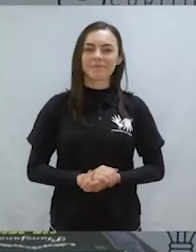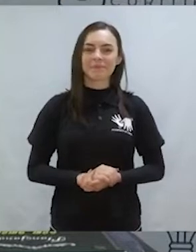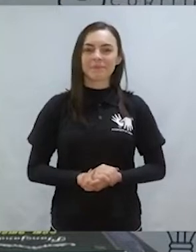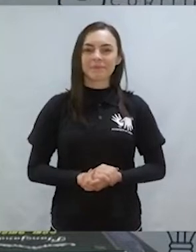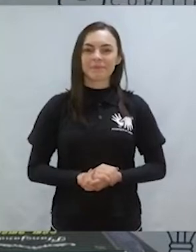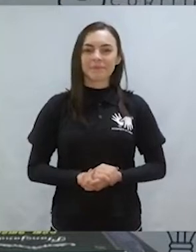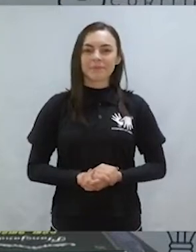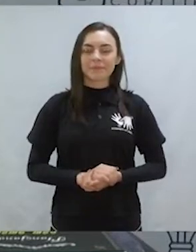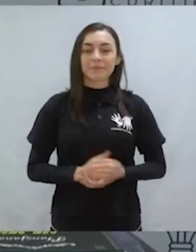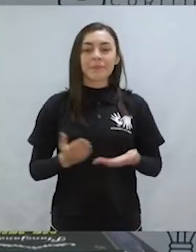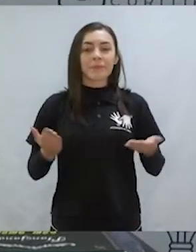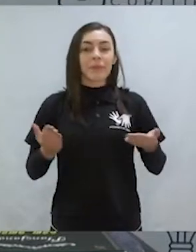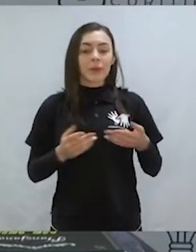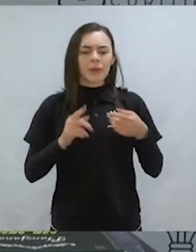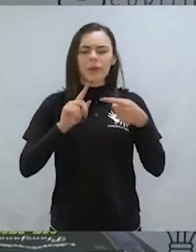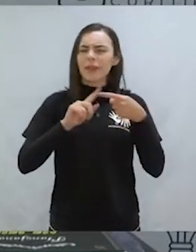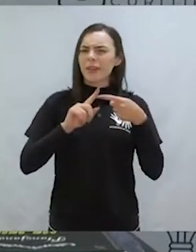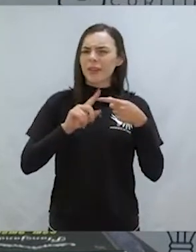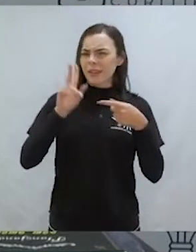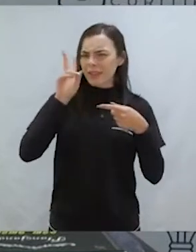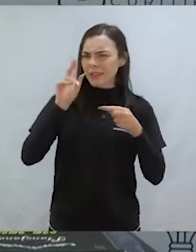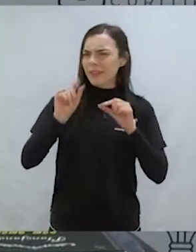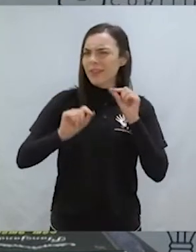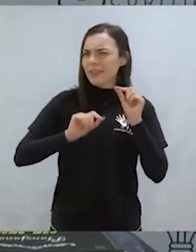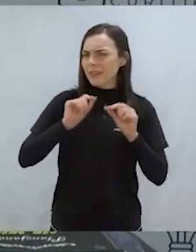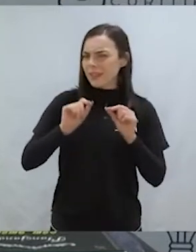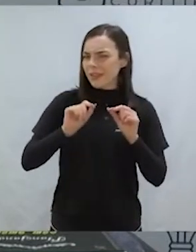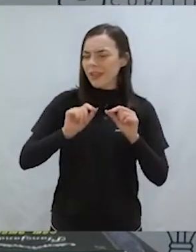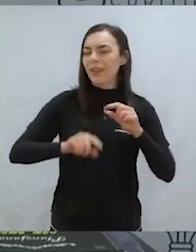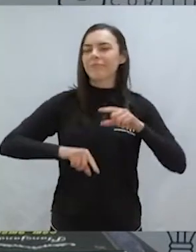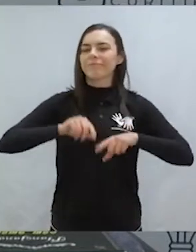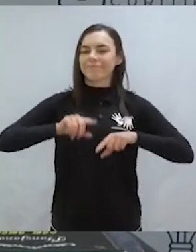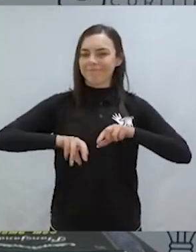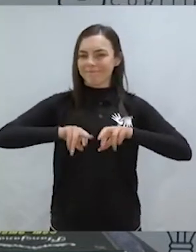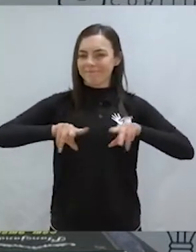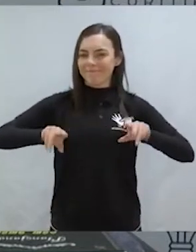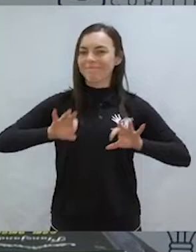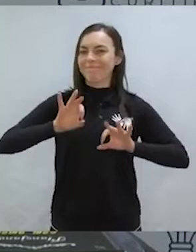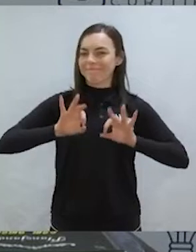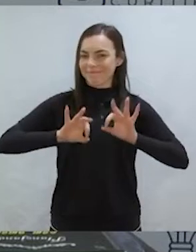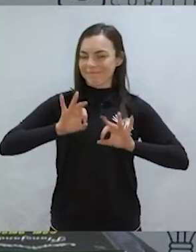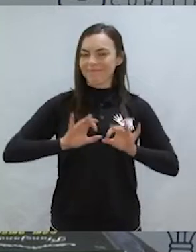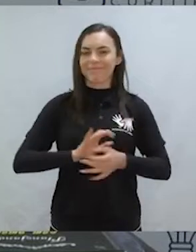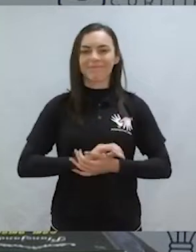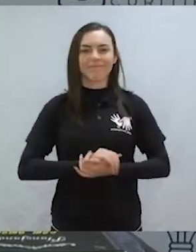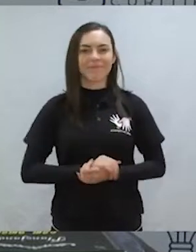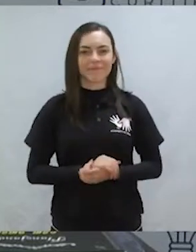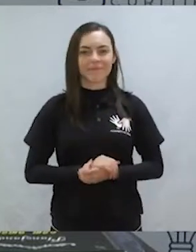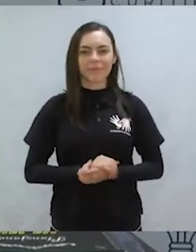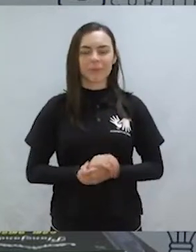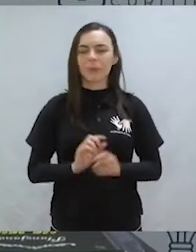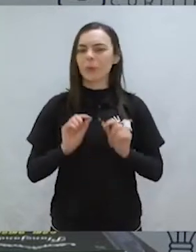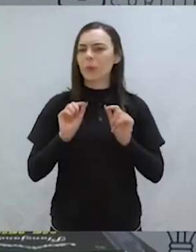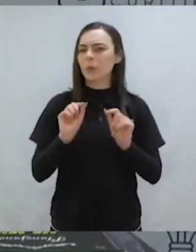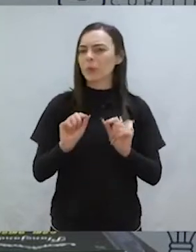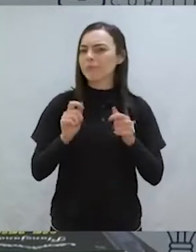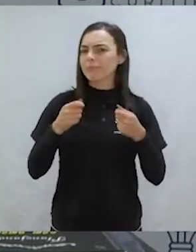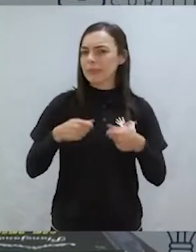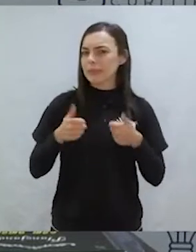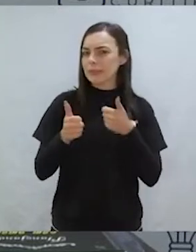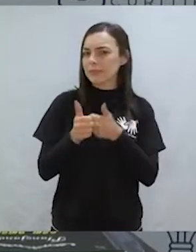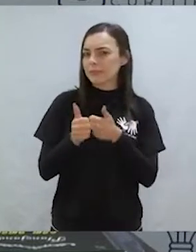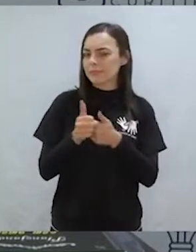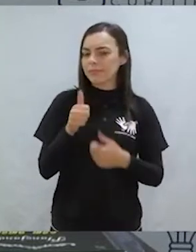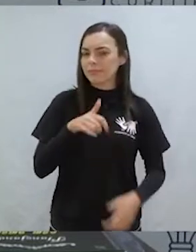E seguindo a nossa rotina, é hora de organizar os materiais. Observe o que você tem que